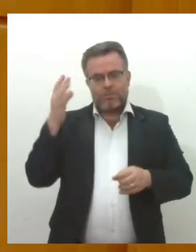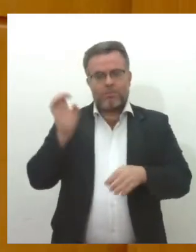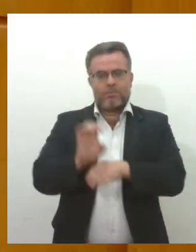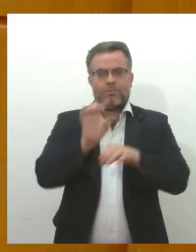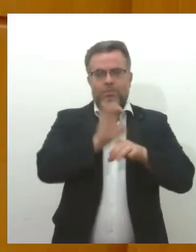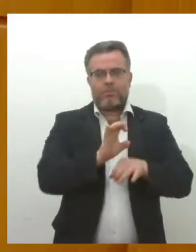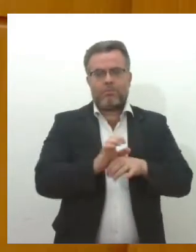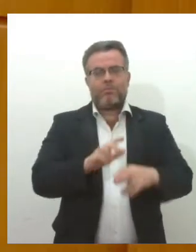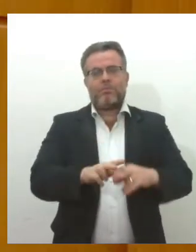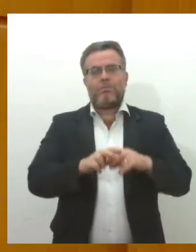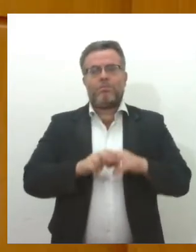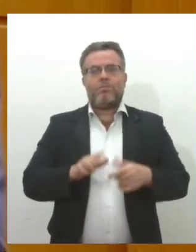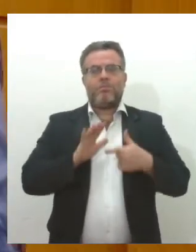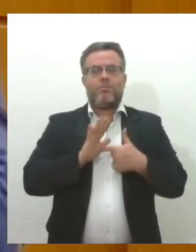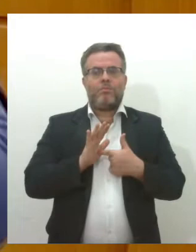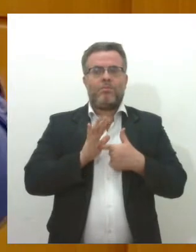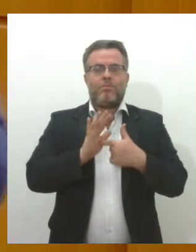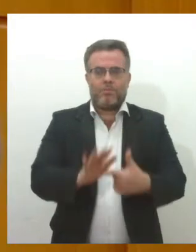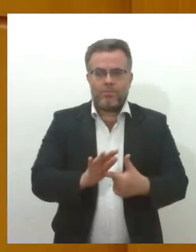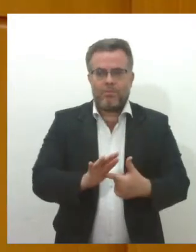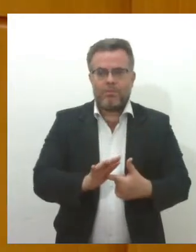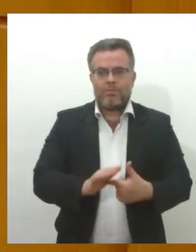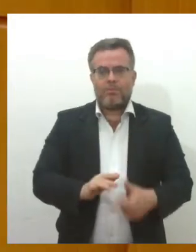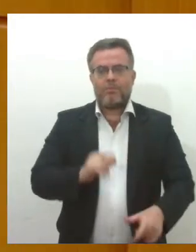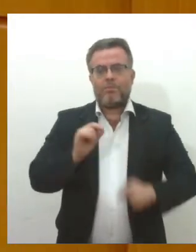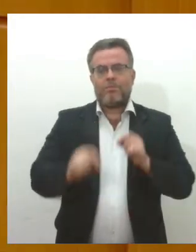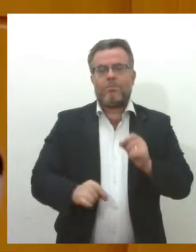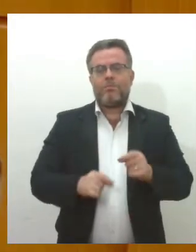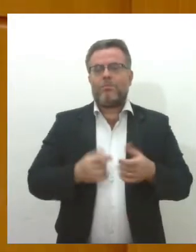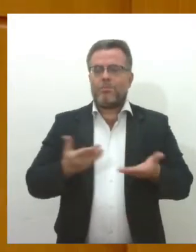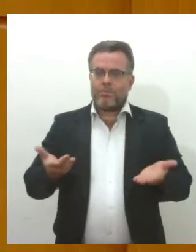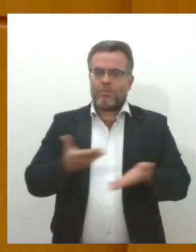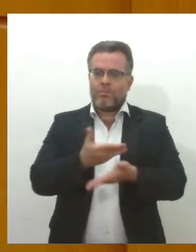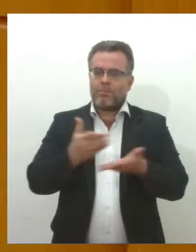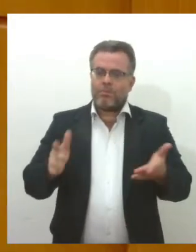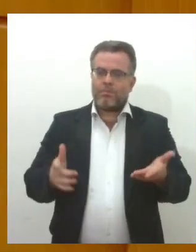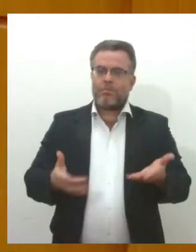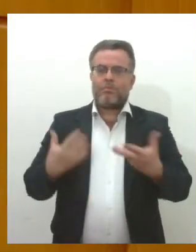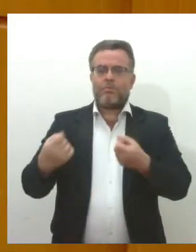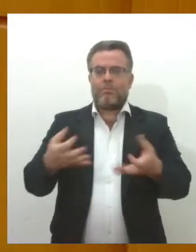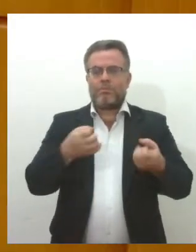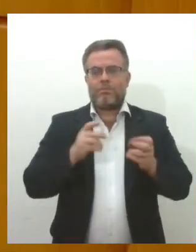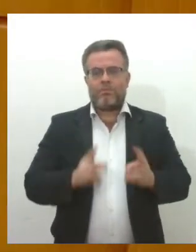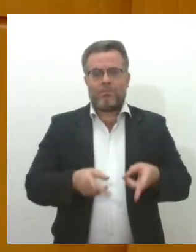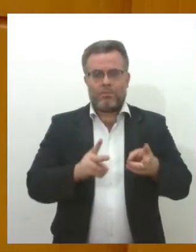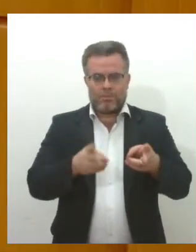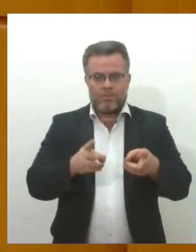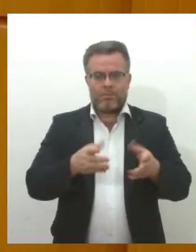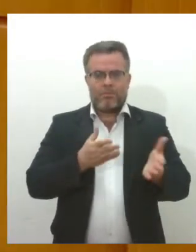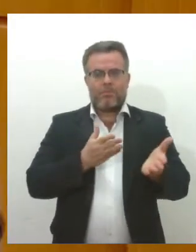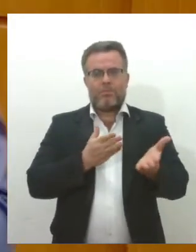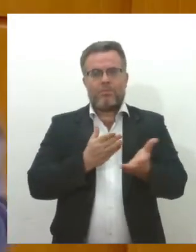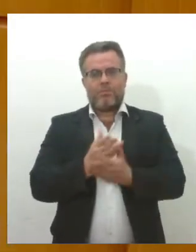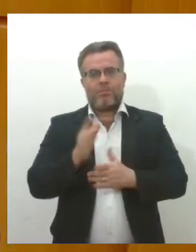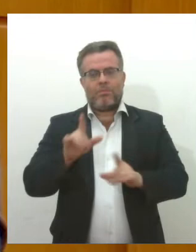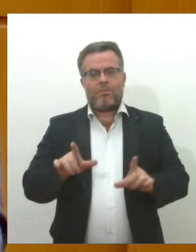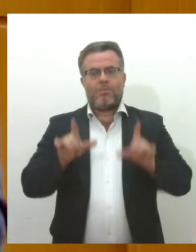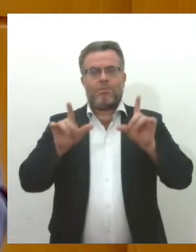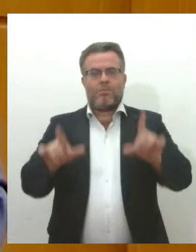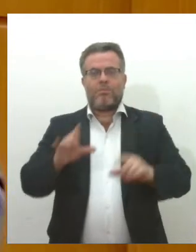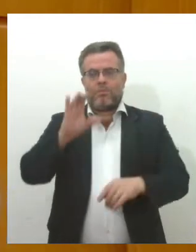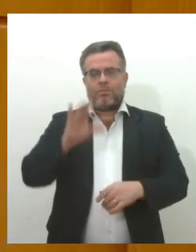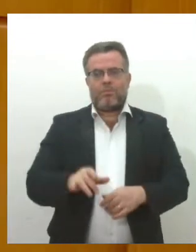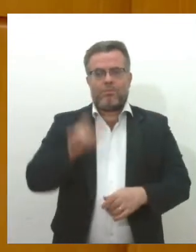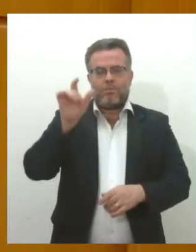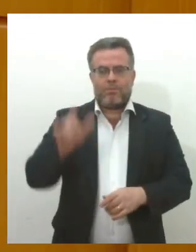por essa razão apresentamos aos ilustríssimos deputados também um currículo da mesma para aprovação do título esse projeto de